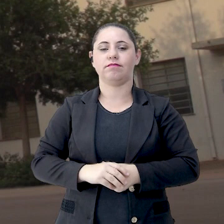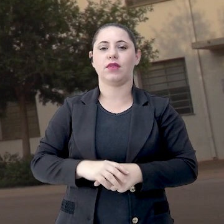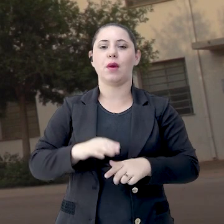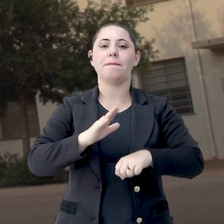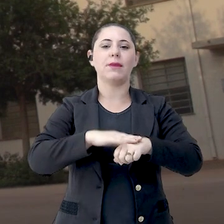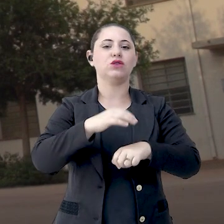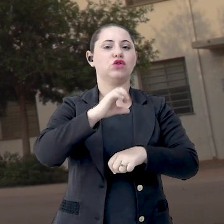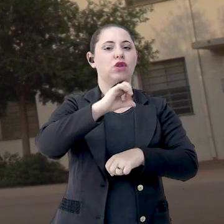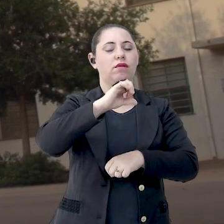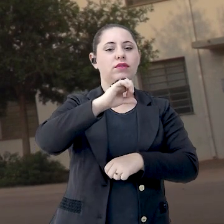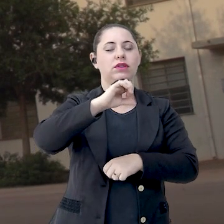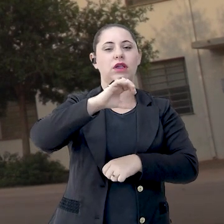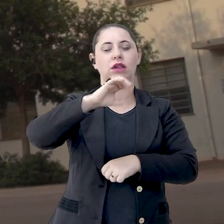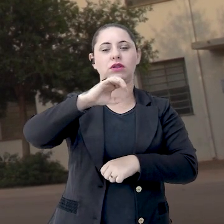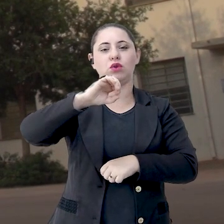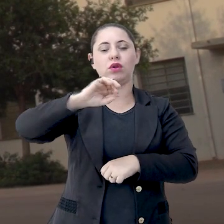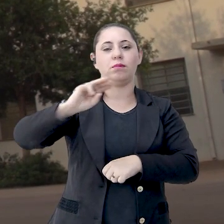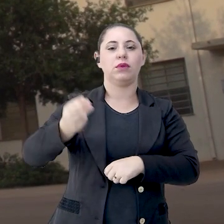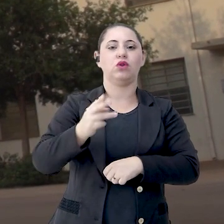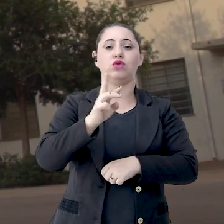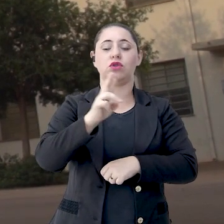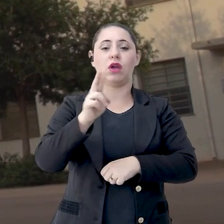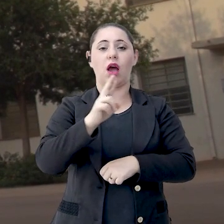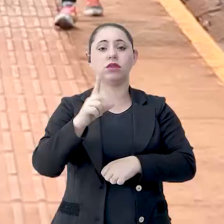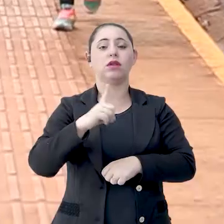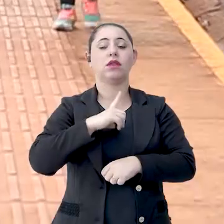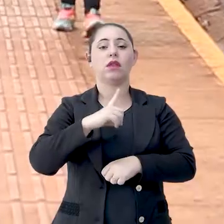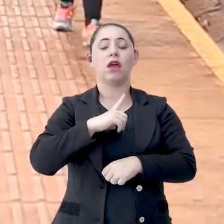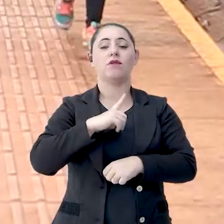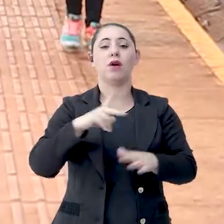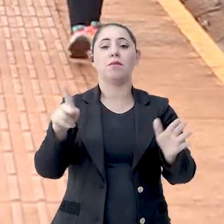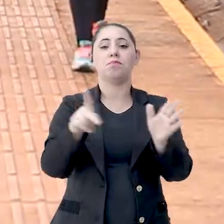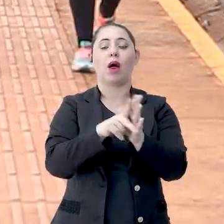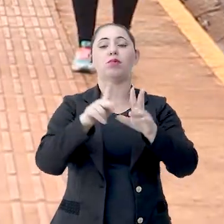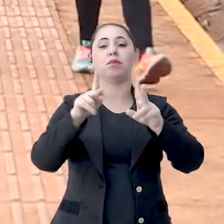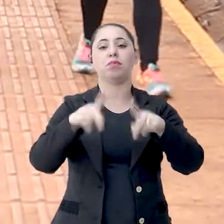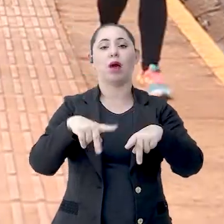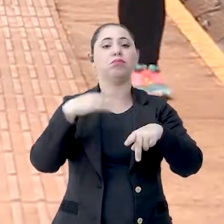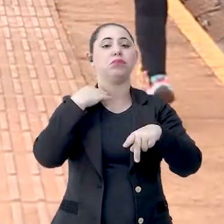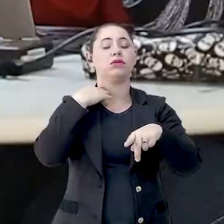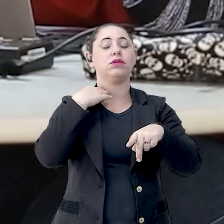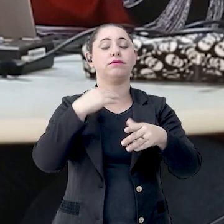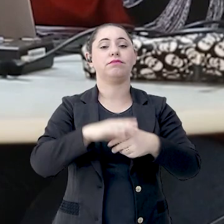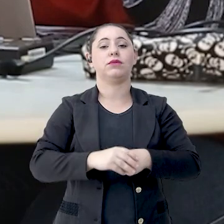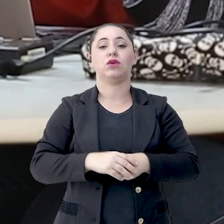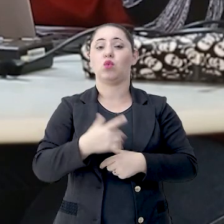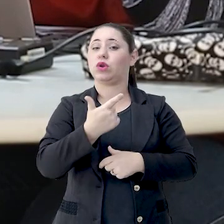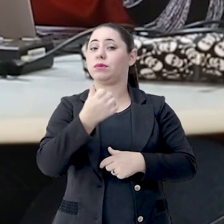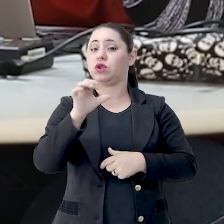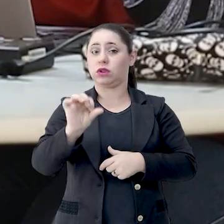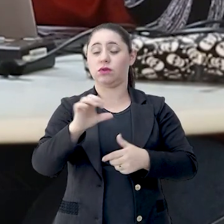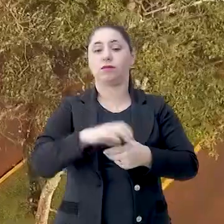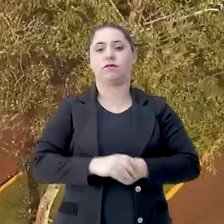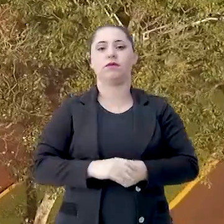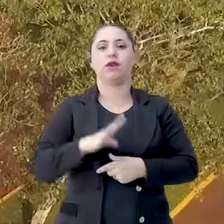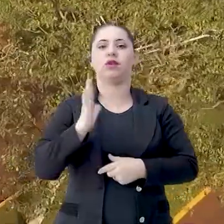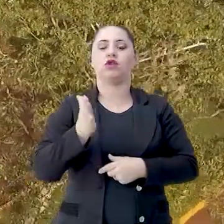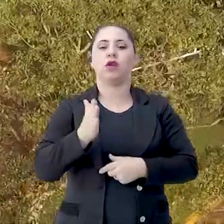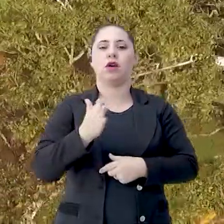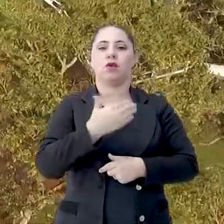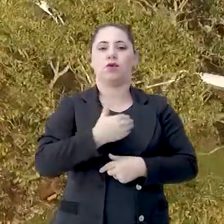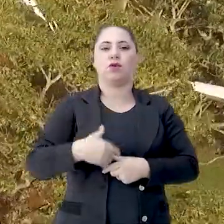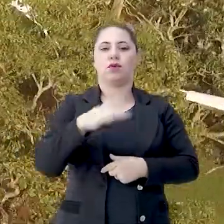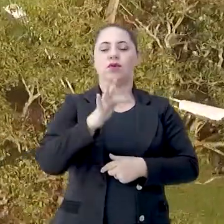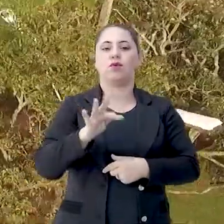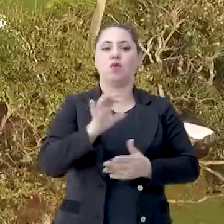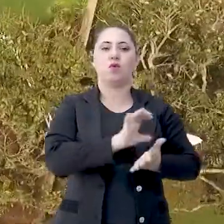repasse ultrapassa os 120 milhões de reais. O município é destaque também na educação, sendo